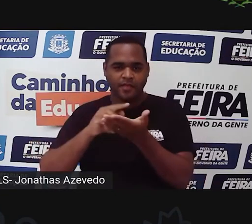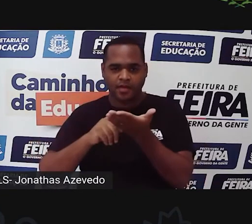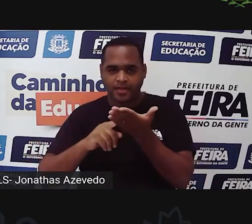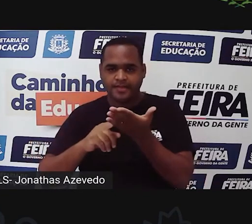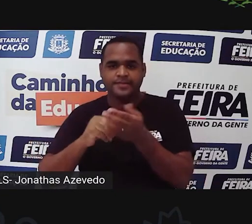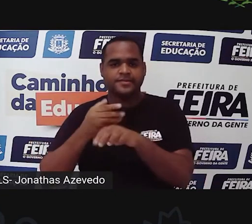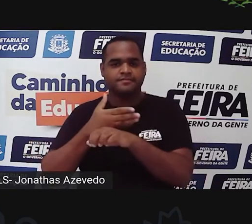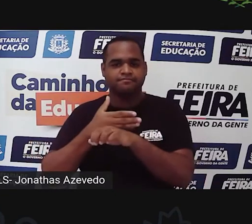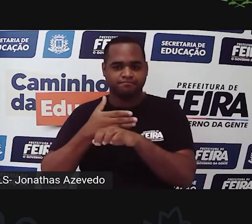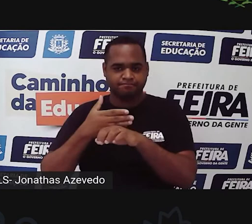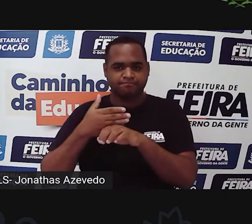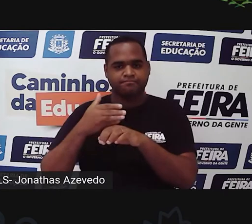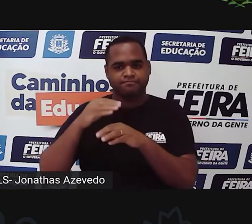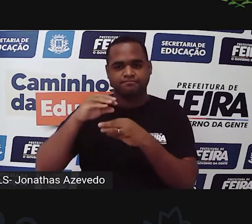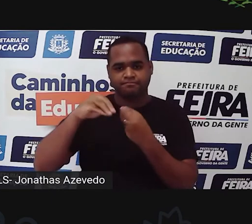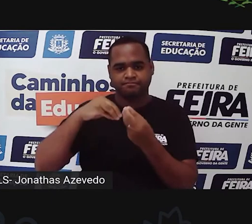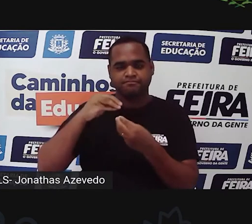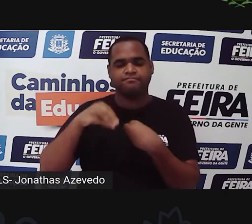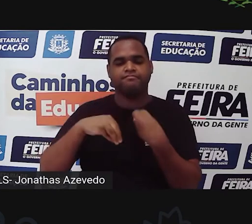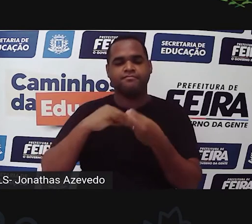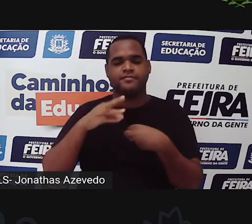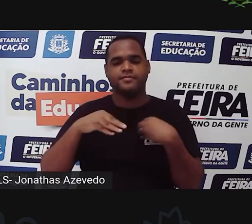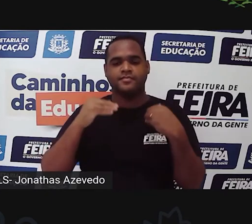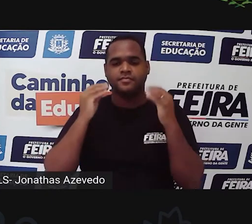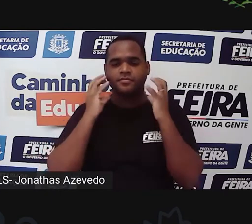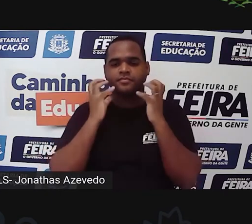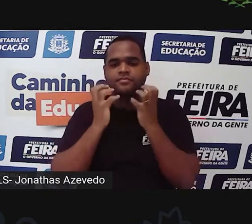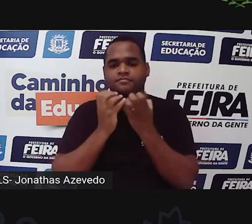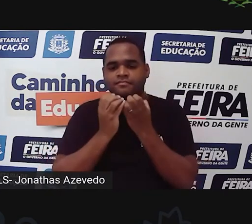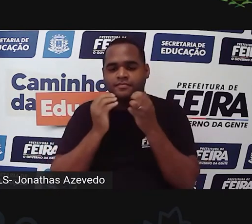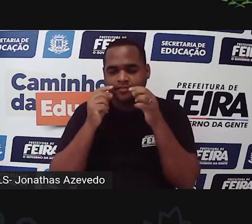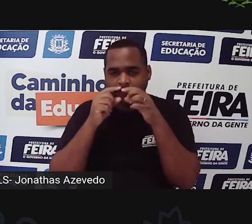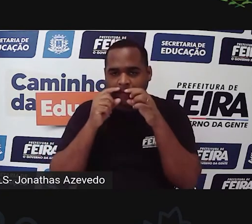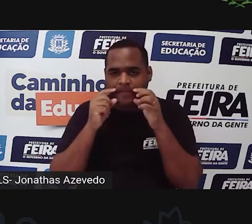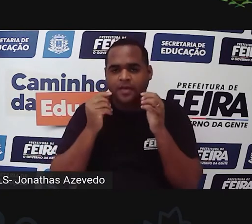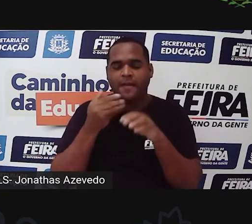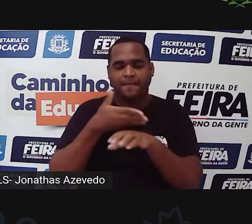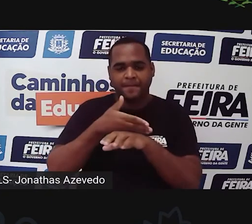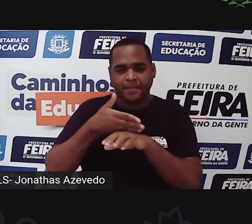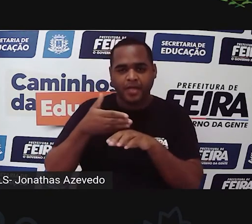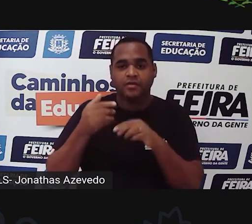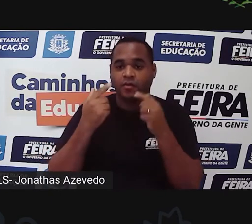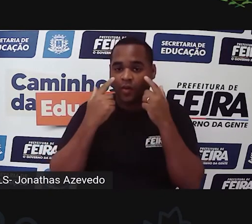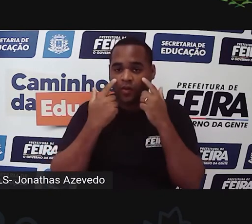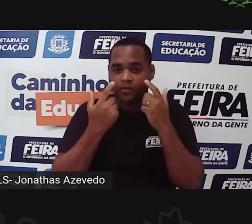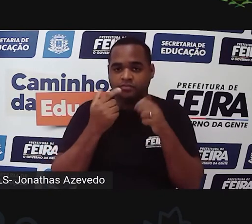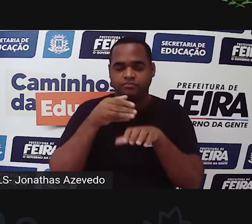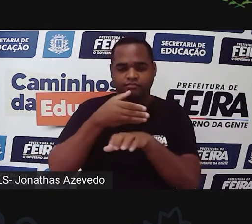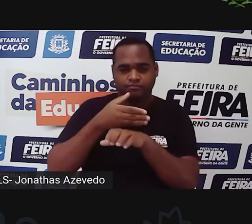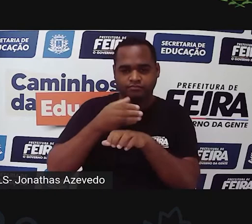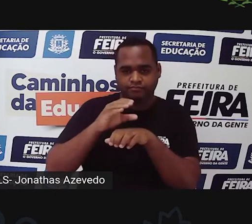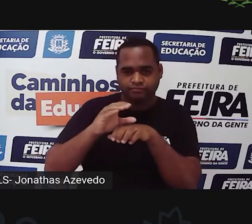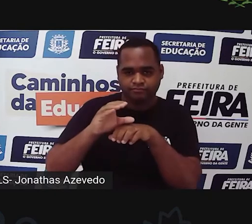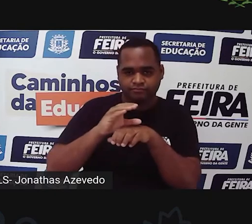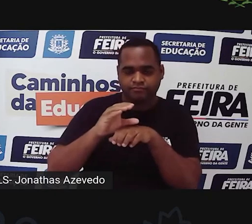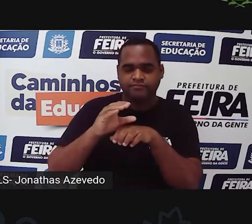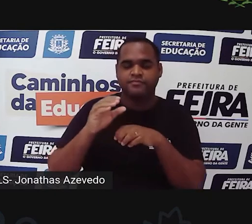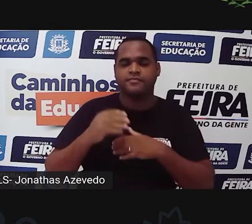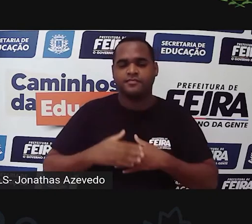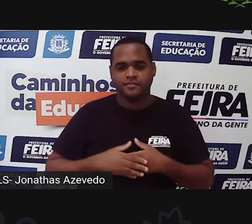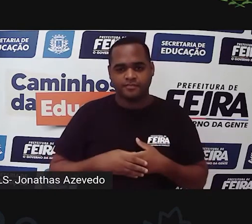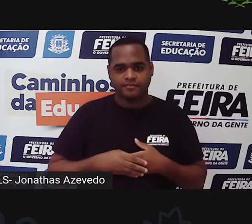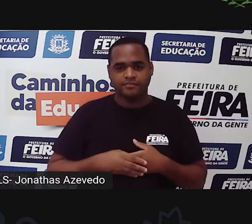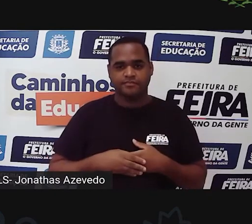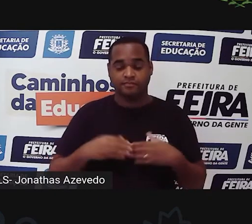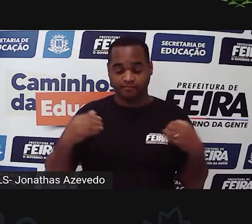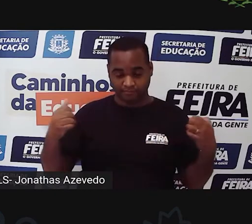barbas crespos e grisalhos, olhos castanhos. Estou trajando um